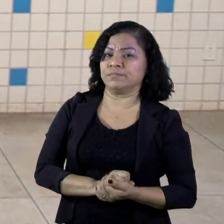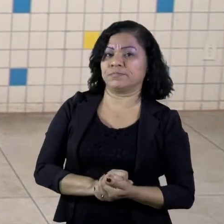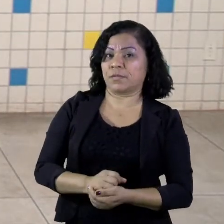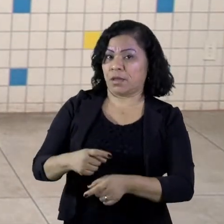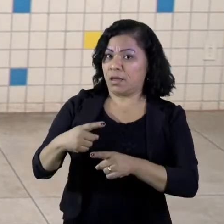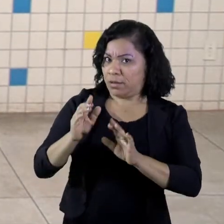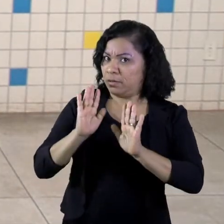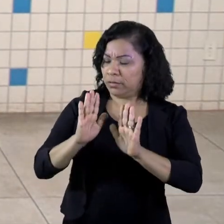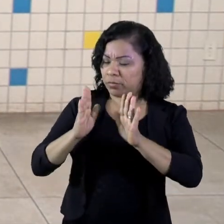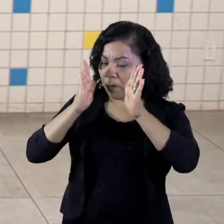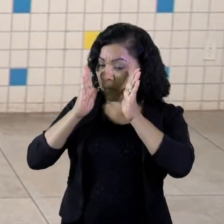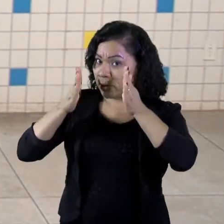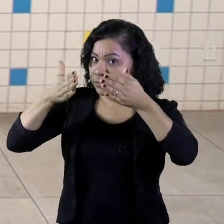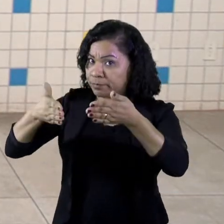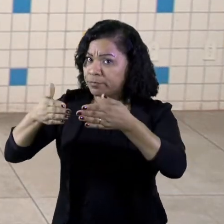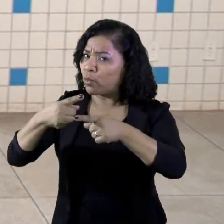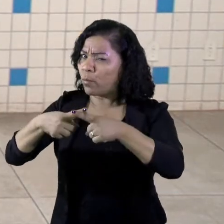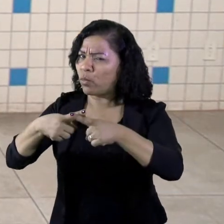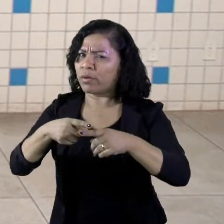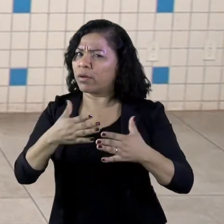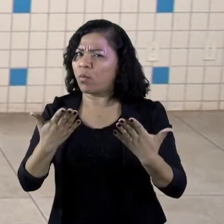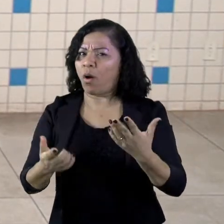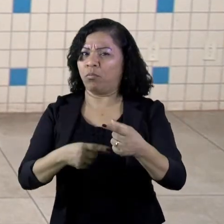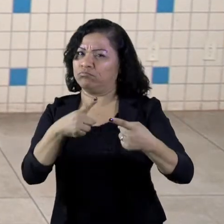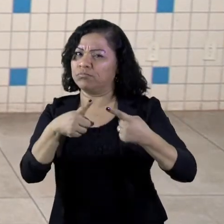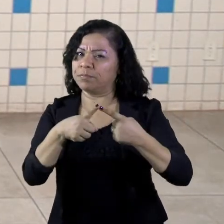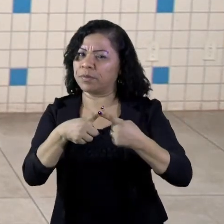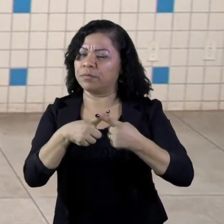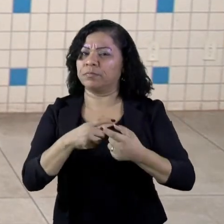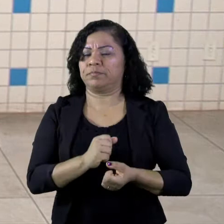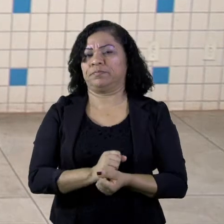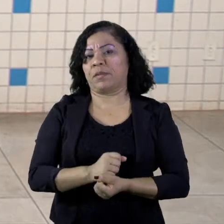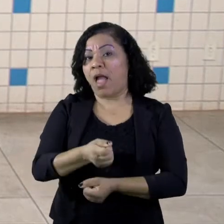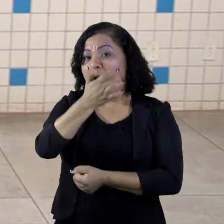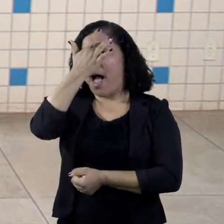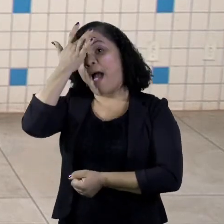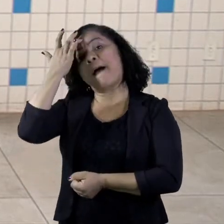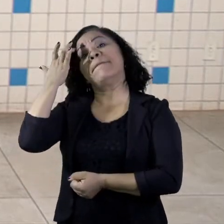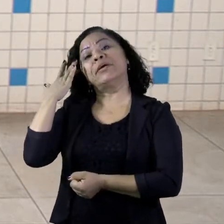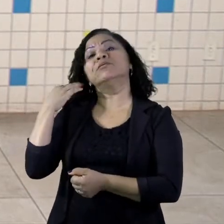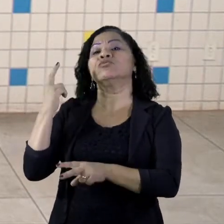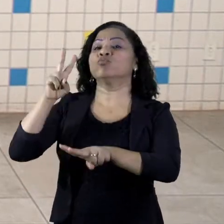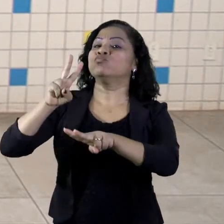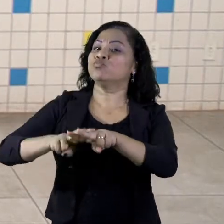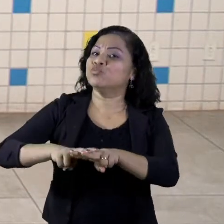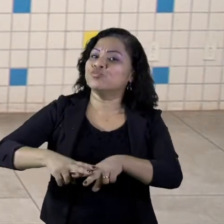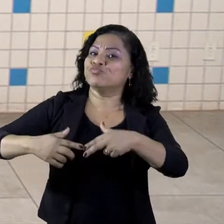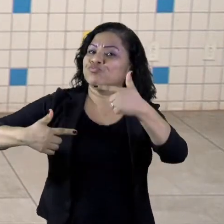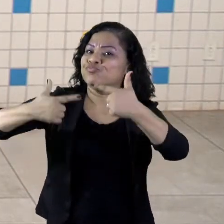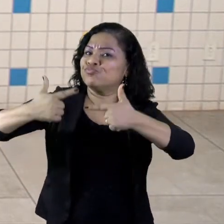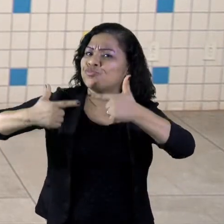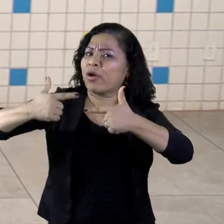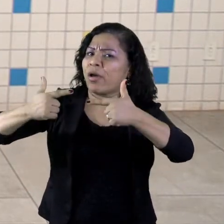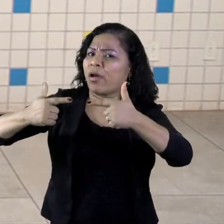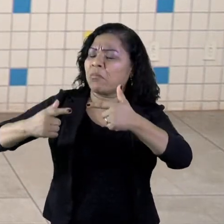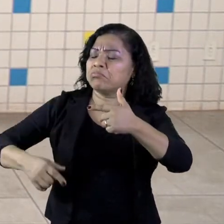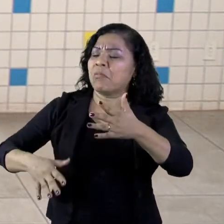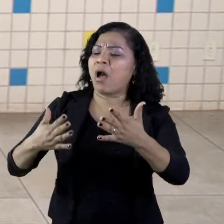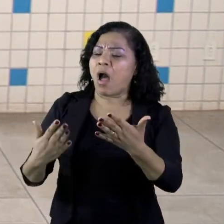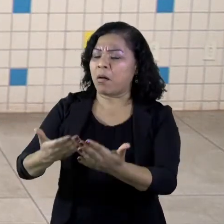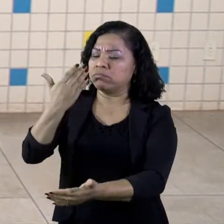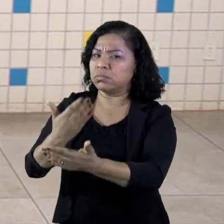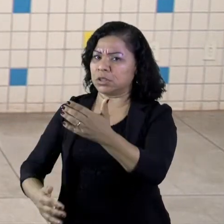nesses seguintes motivos. Primeiro, a pessoa era um prisioneiro de guerra, perdeu a guerra, tornou escravo.